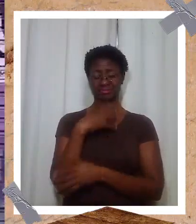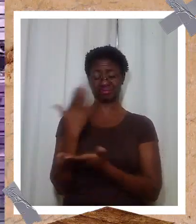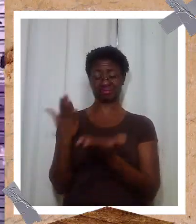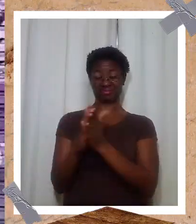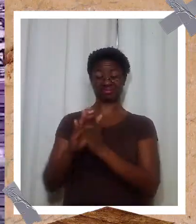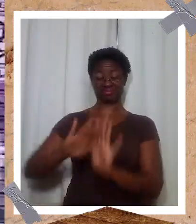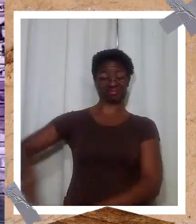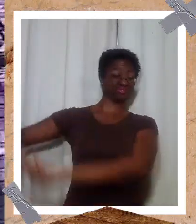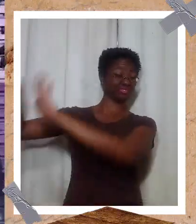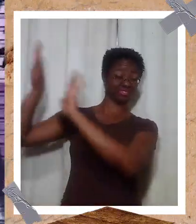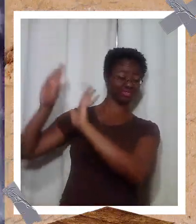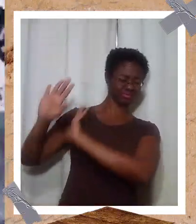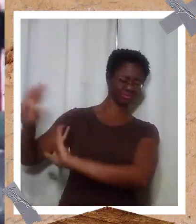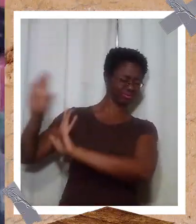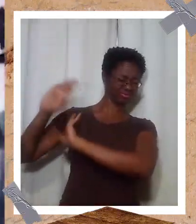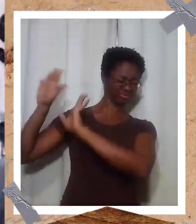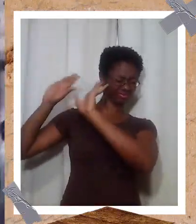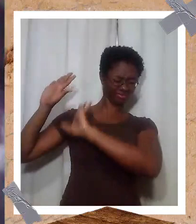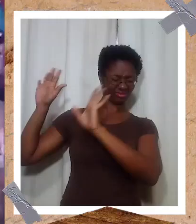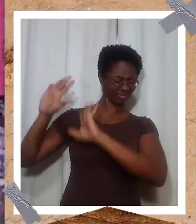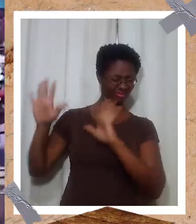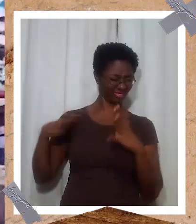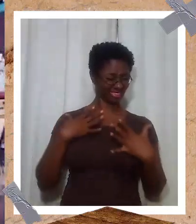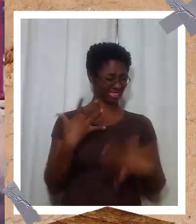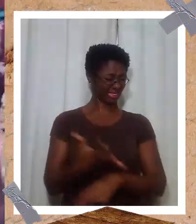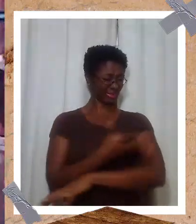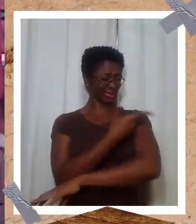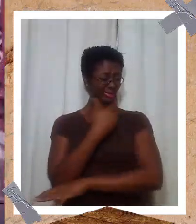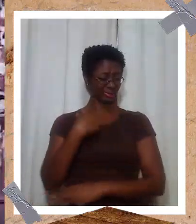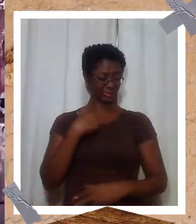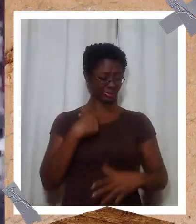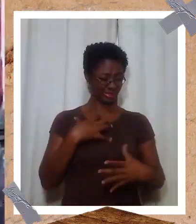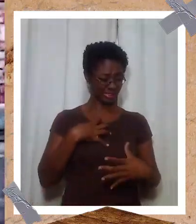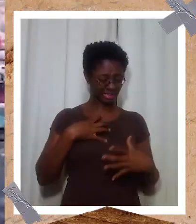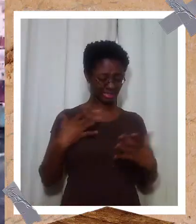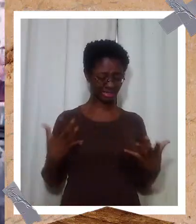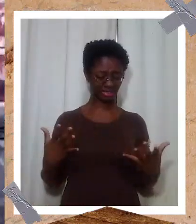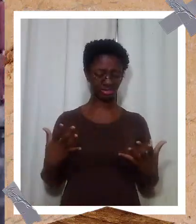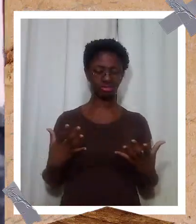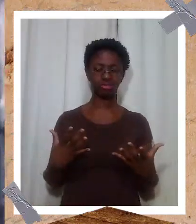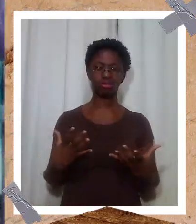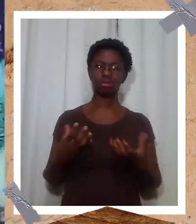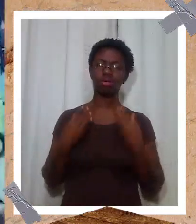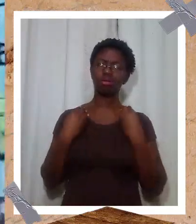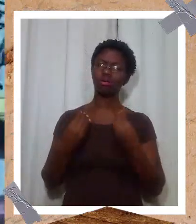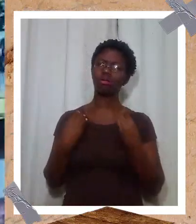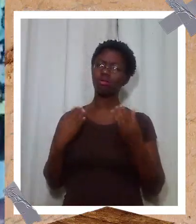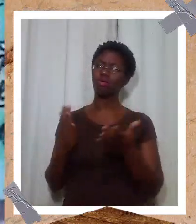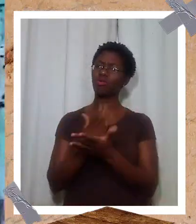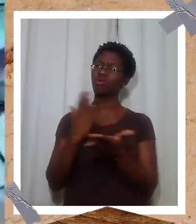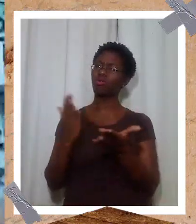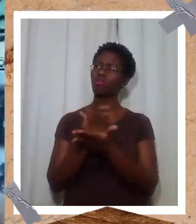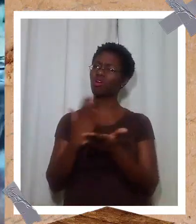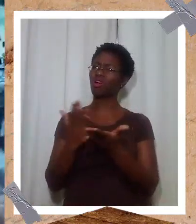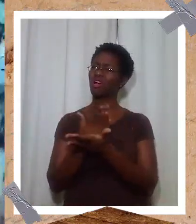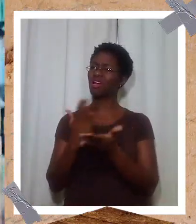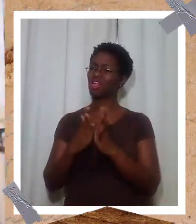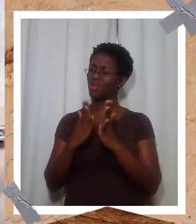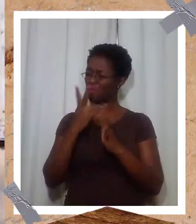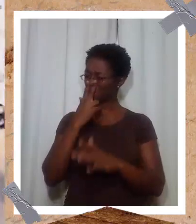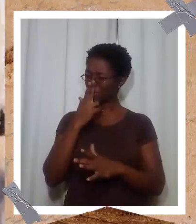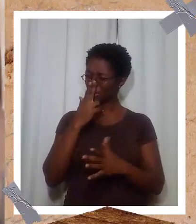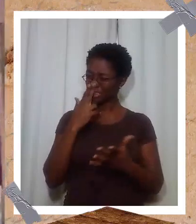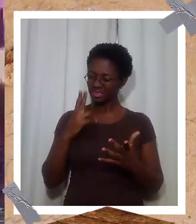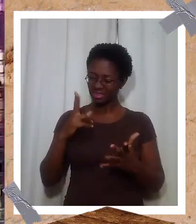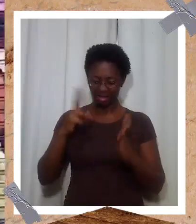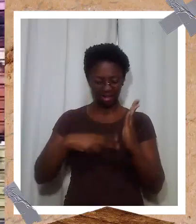retomar as rédeas do meu estado de espírito. Afinal, o que pode um livro sem um ato de lê-lo? Apaguei a